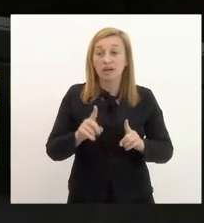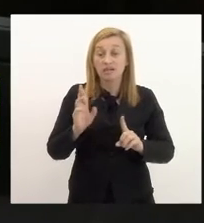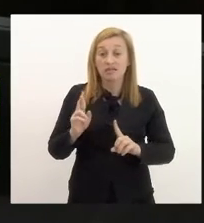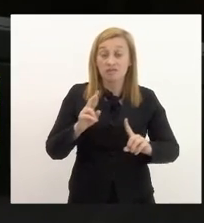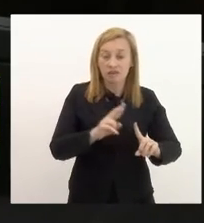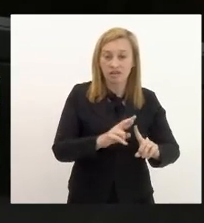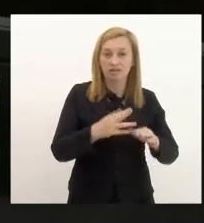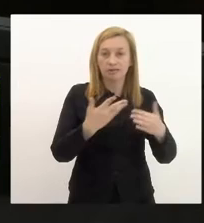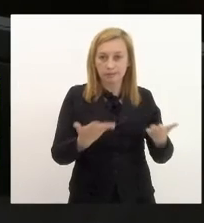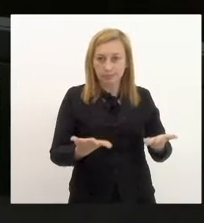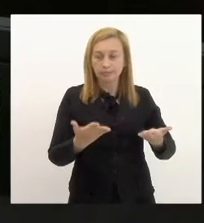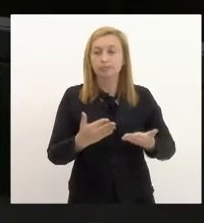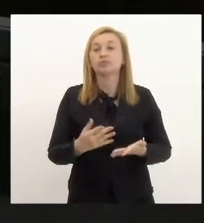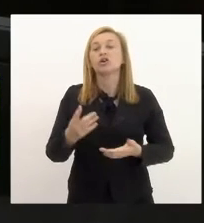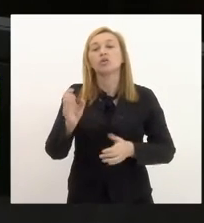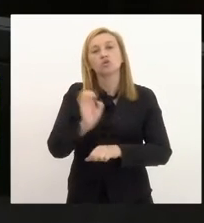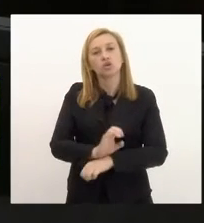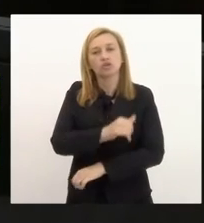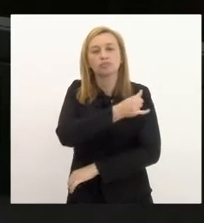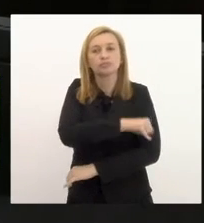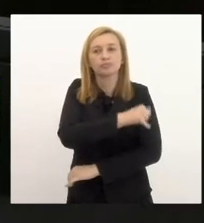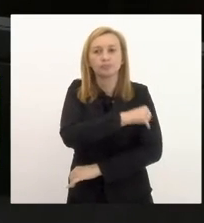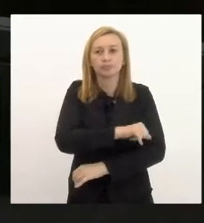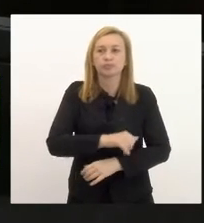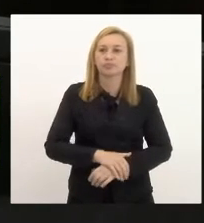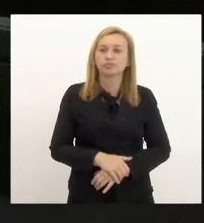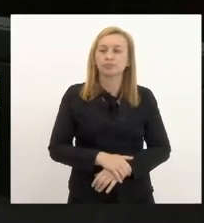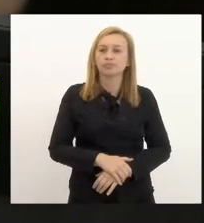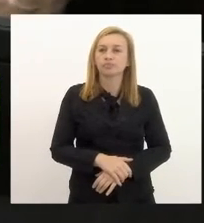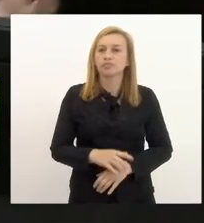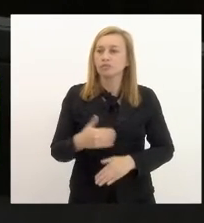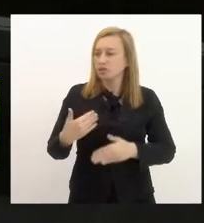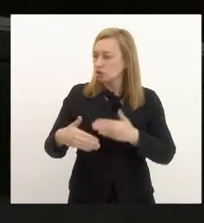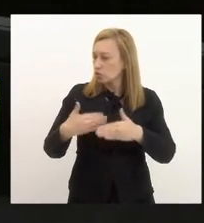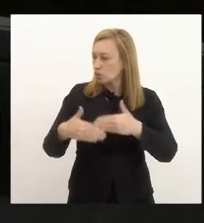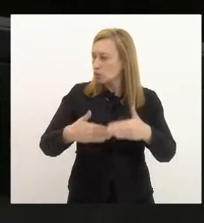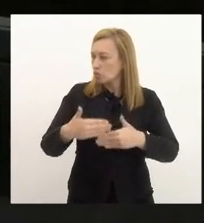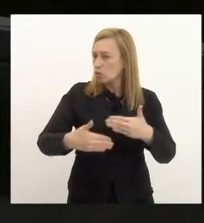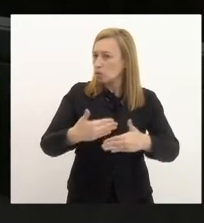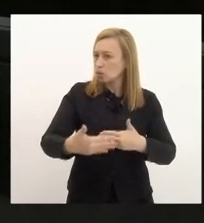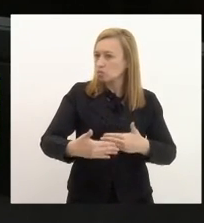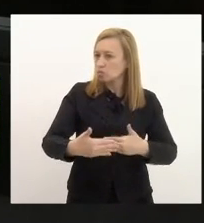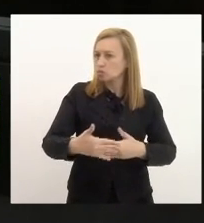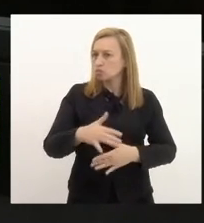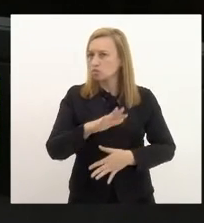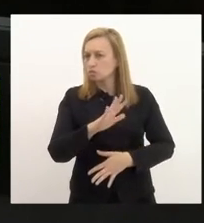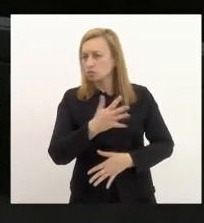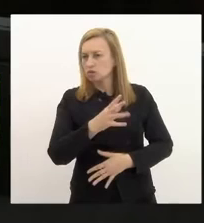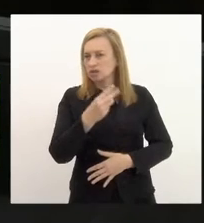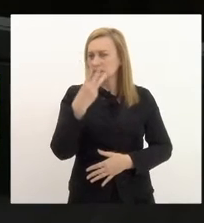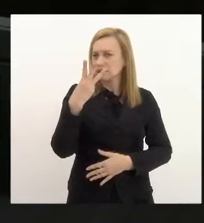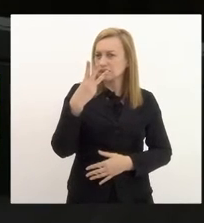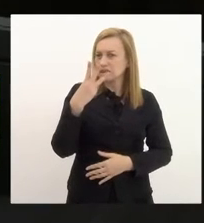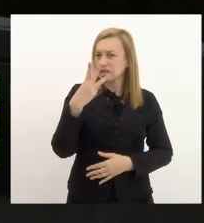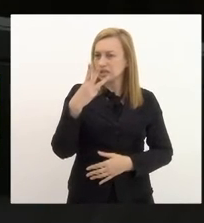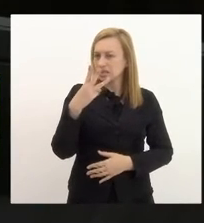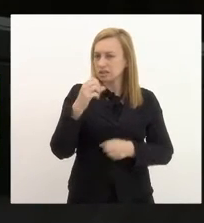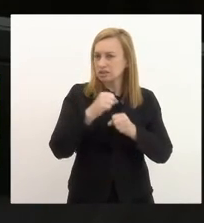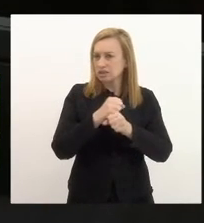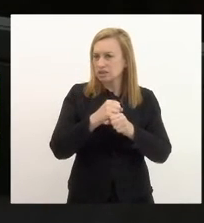Públicas o estado do Rio ele ele teve ao longo das últimas pelo menos das últimas três décadas